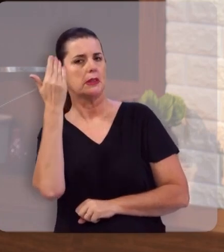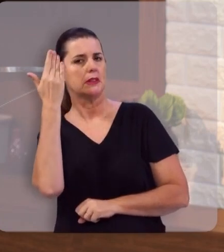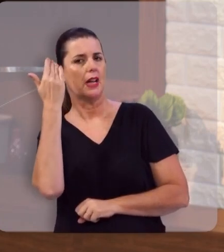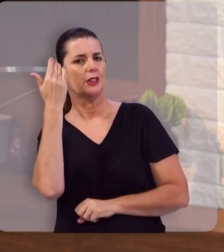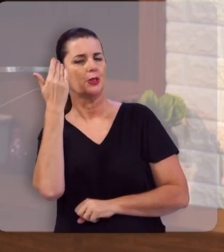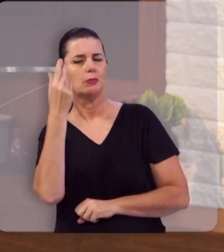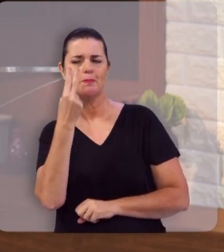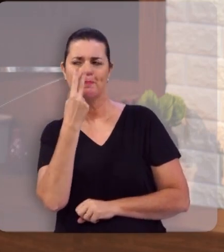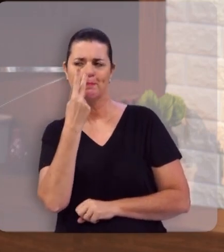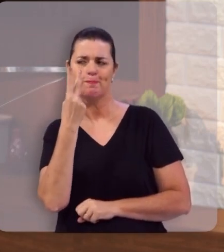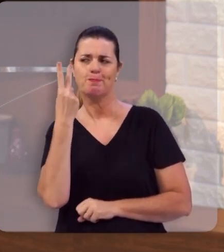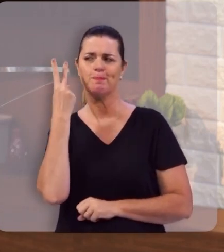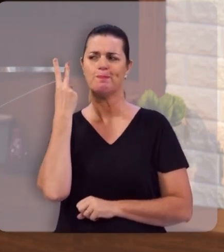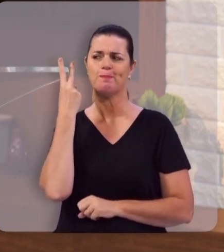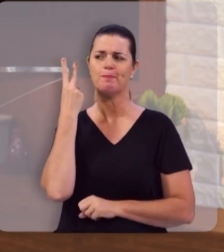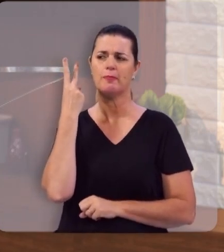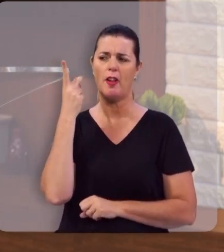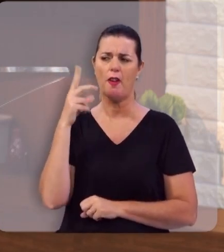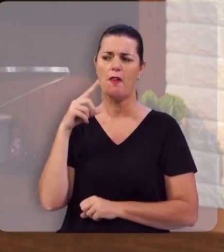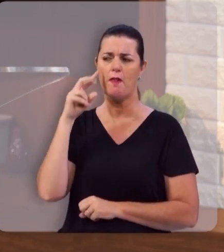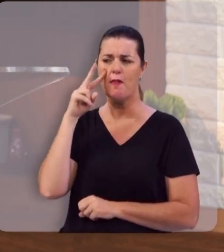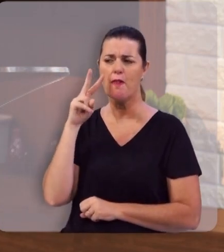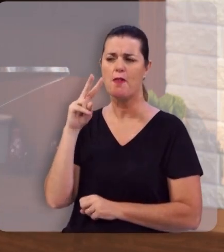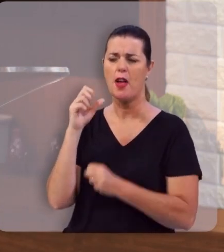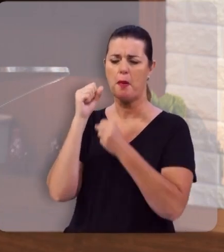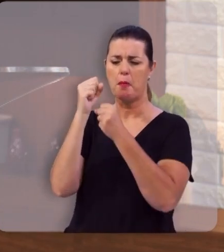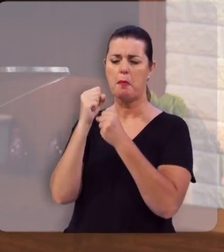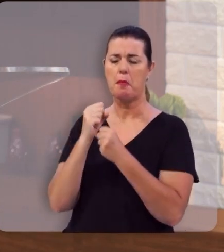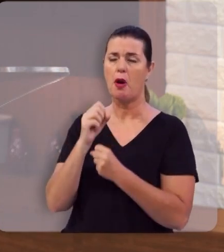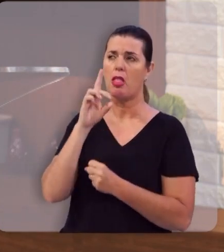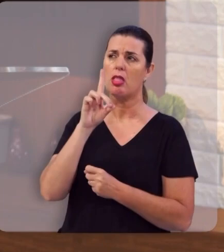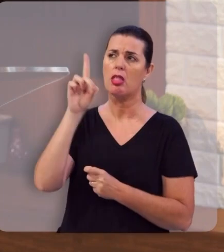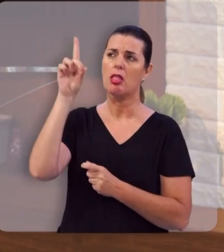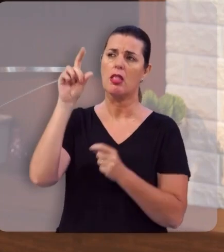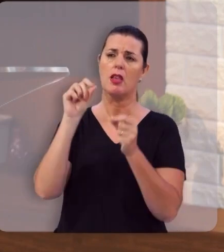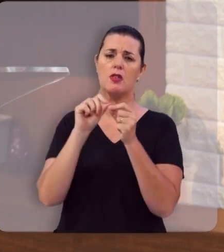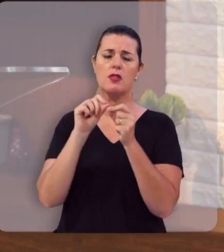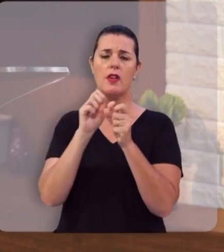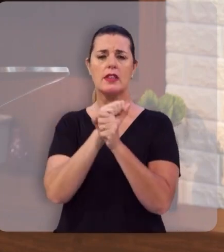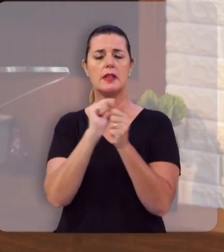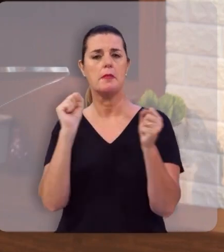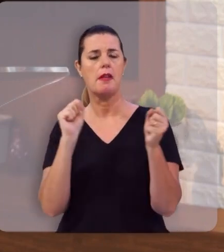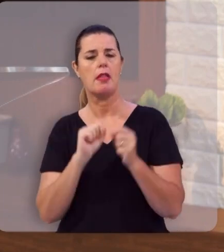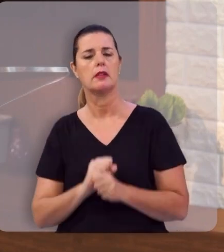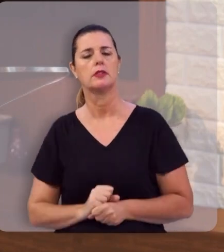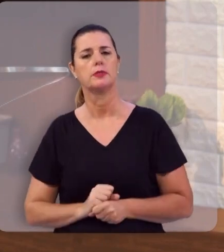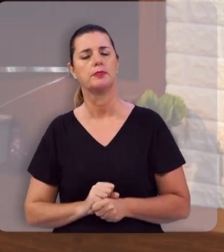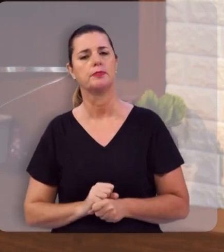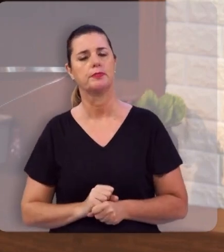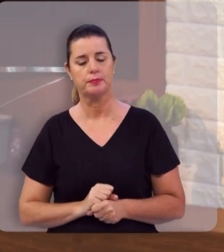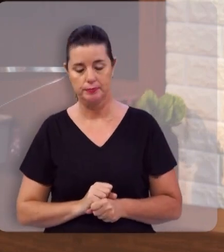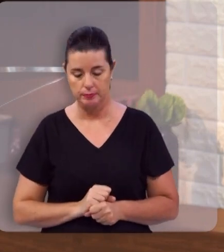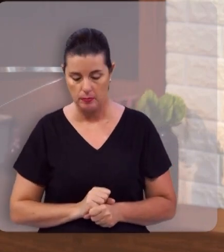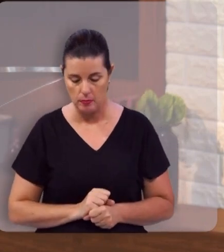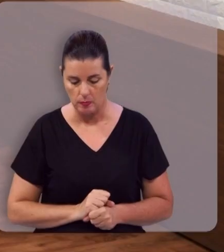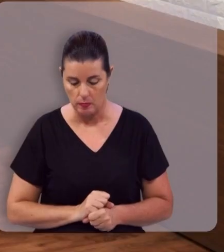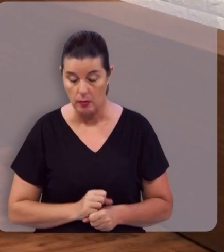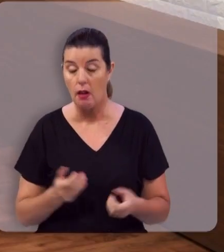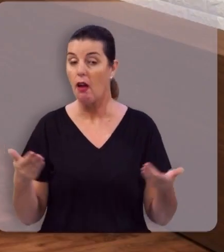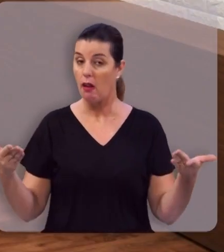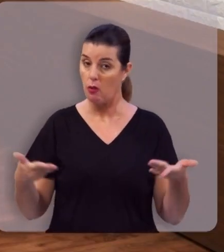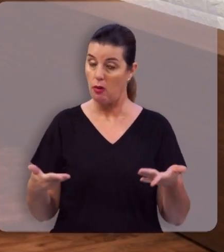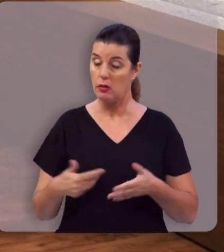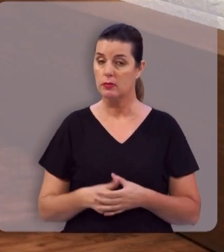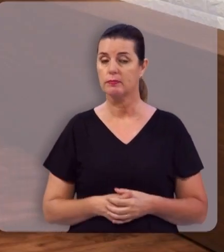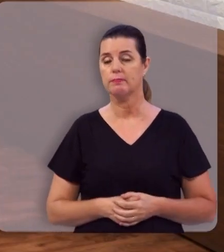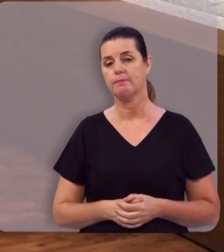passado e vendo a poderosa intervenção libertadora de Deus na história do seu povo. Mas